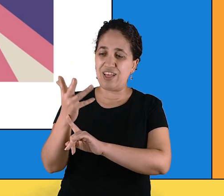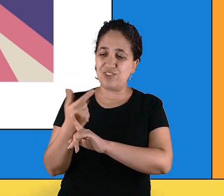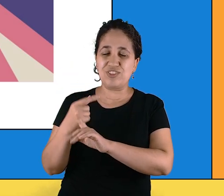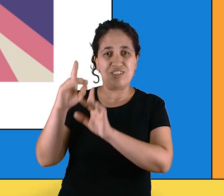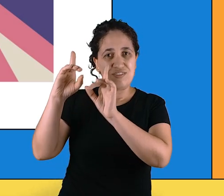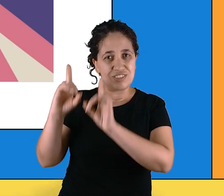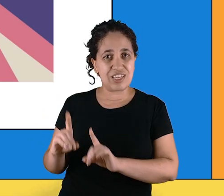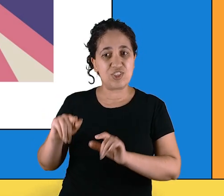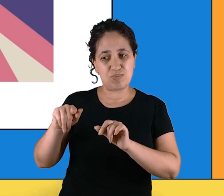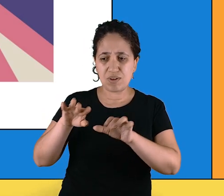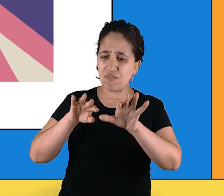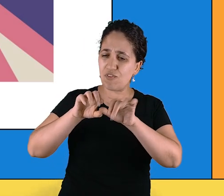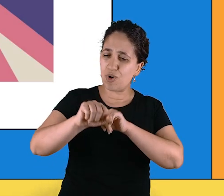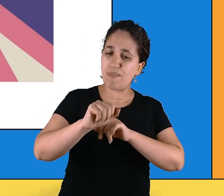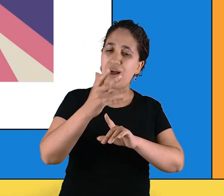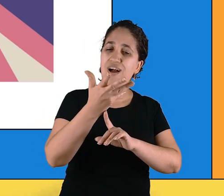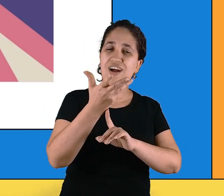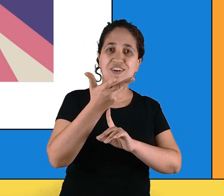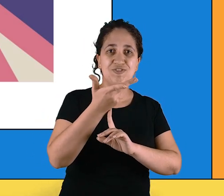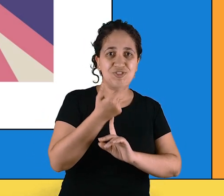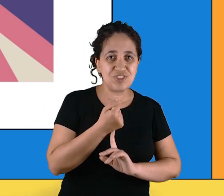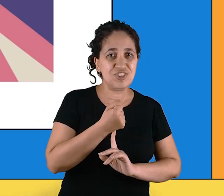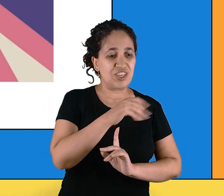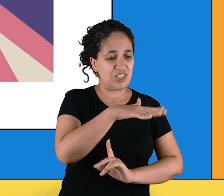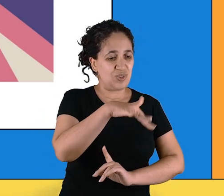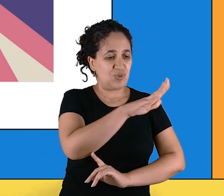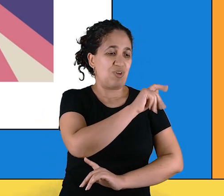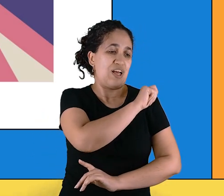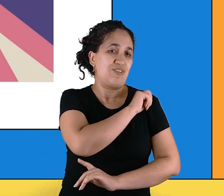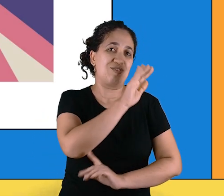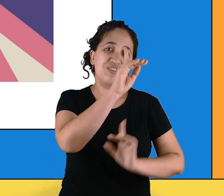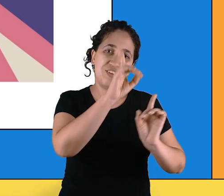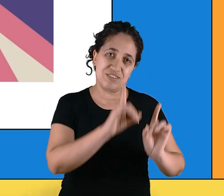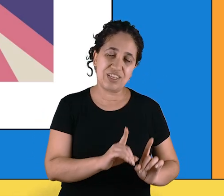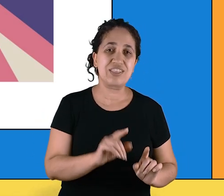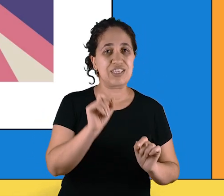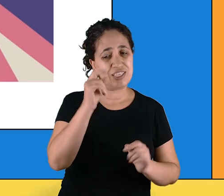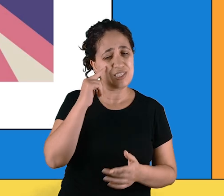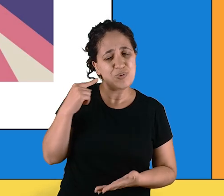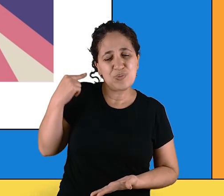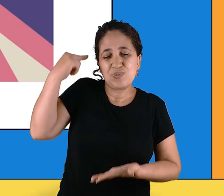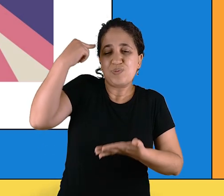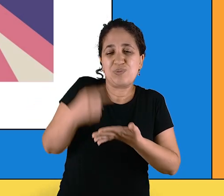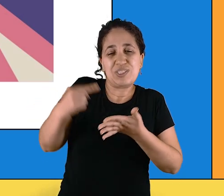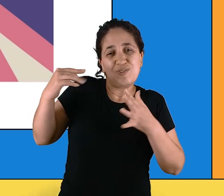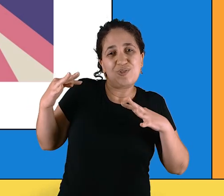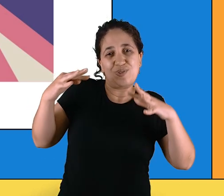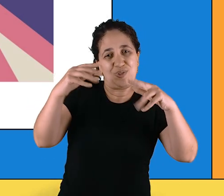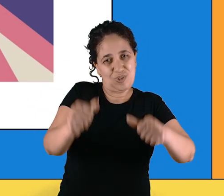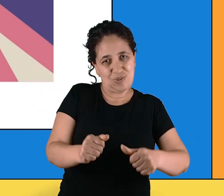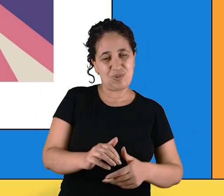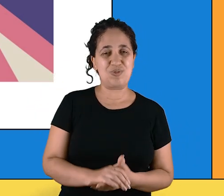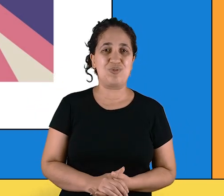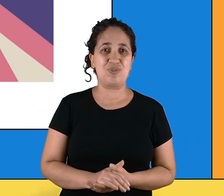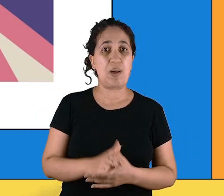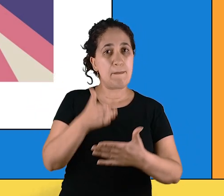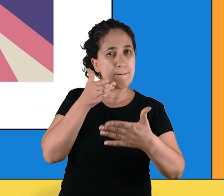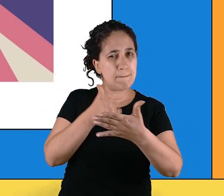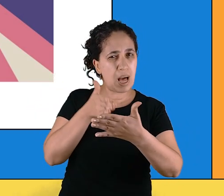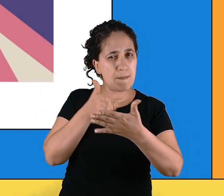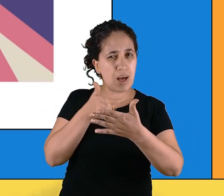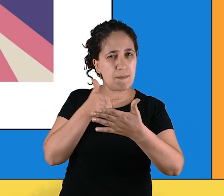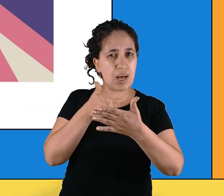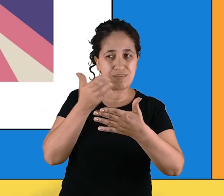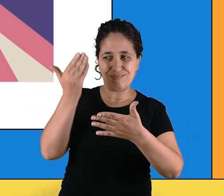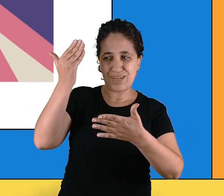com deficiência, para a formação artística dos nossos alunos com deficiência, é um compromisso de todos nós, né? As